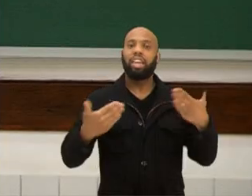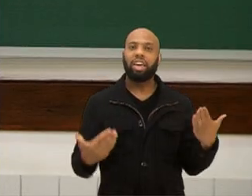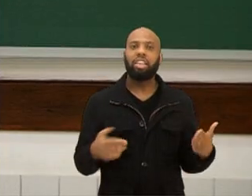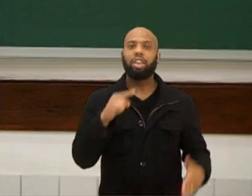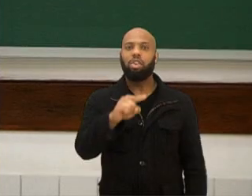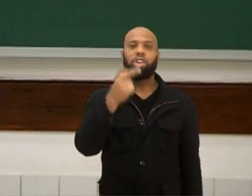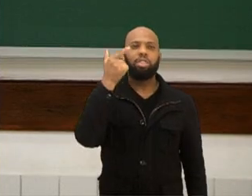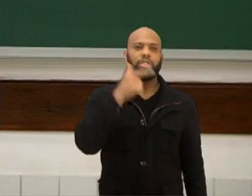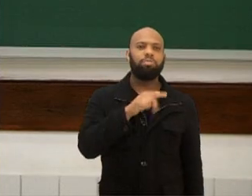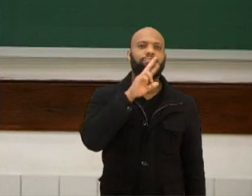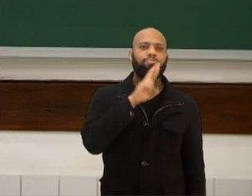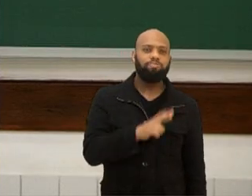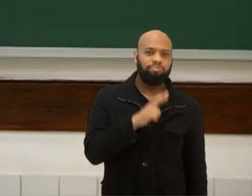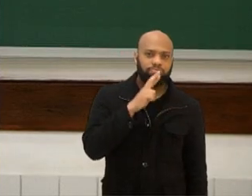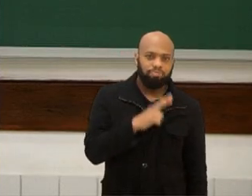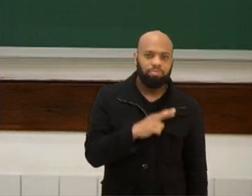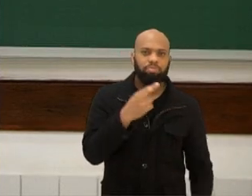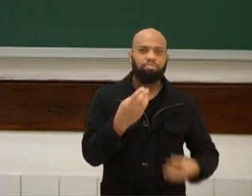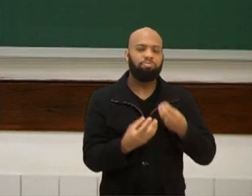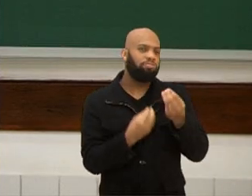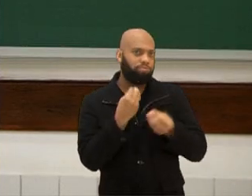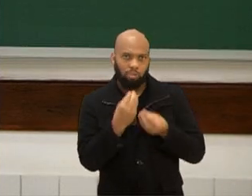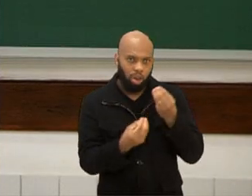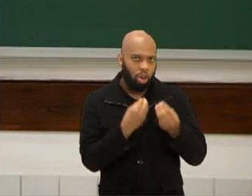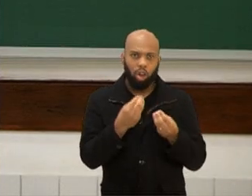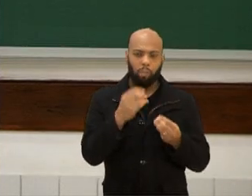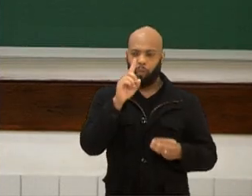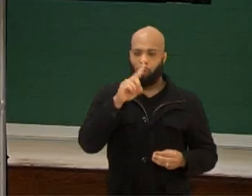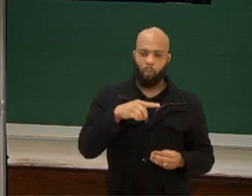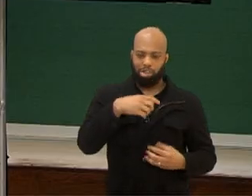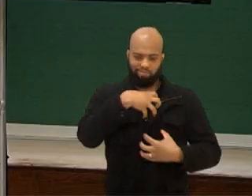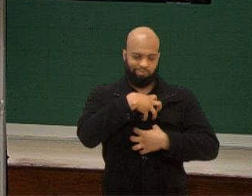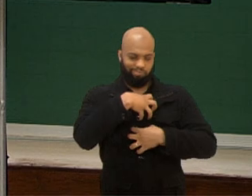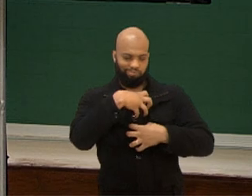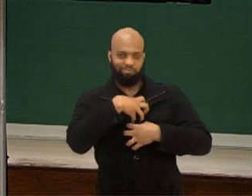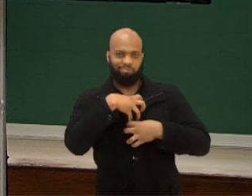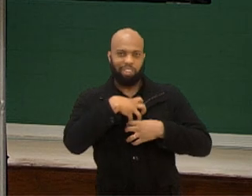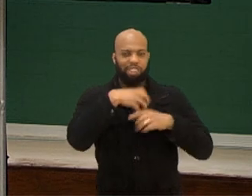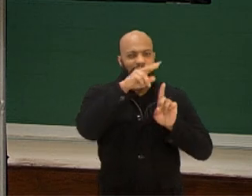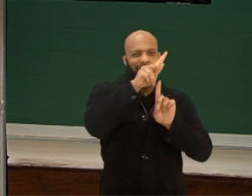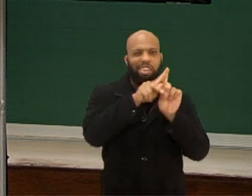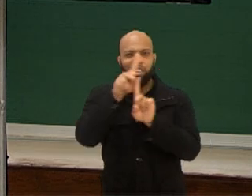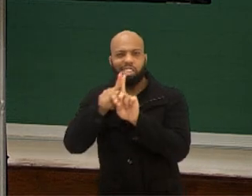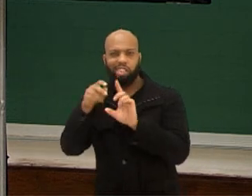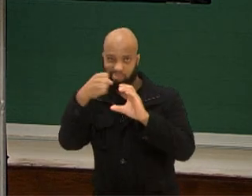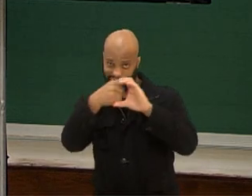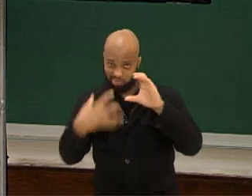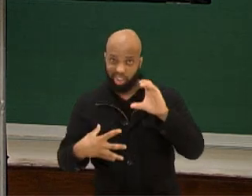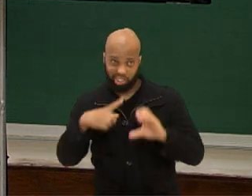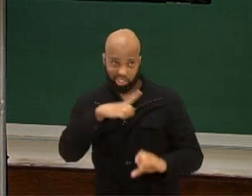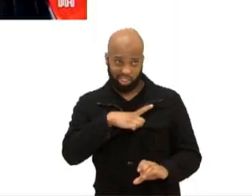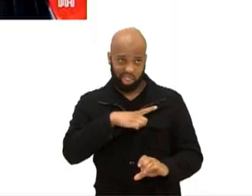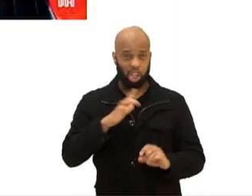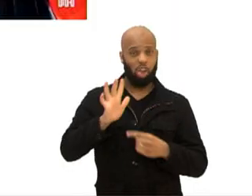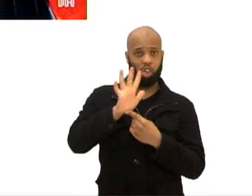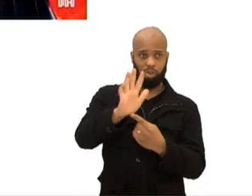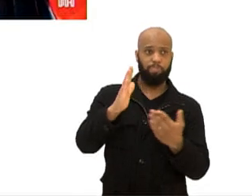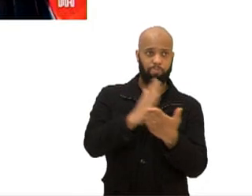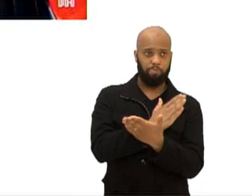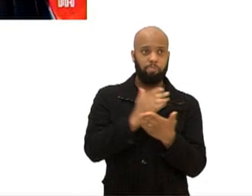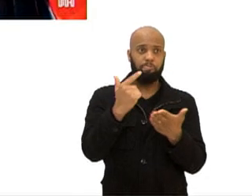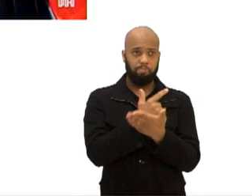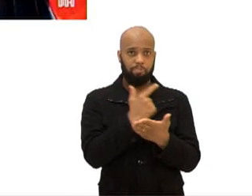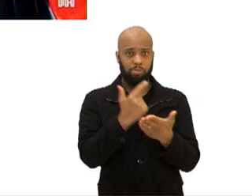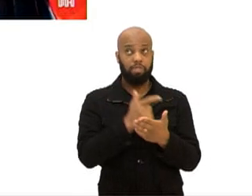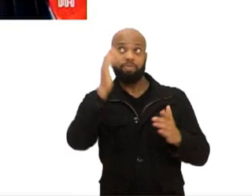Então, conseguiram responder aí como são esses personagens, quais características têm? Trouxe para vocês algumas obras